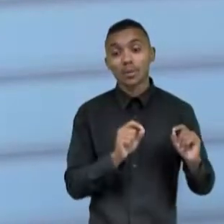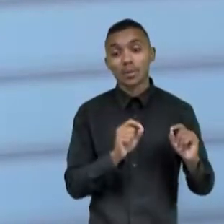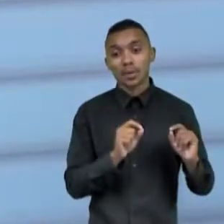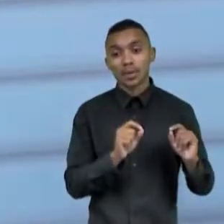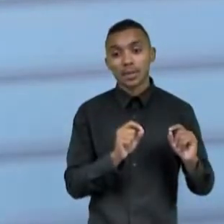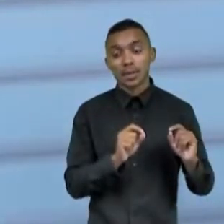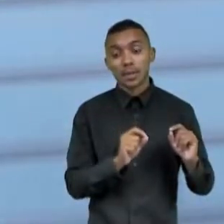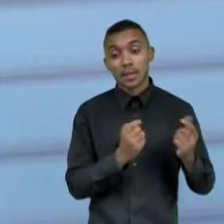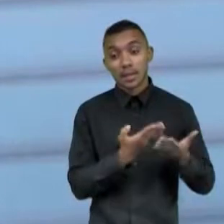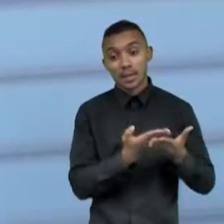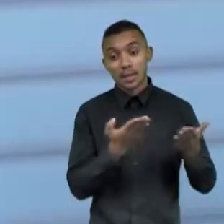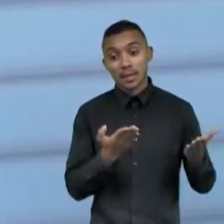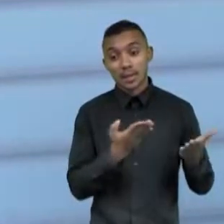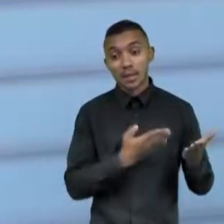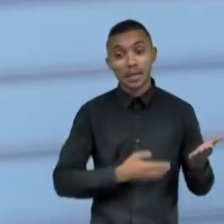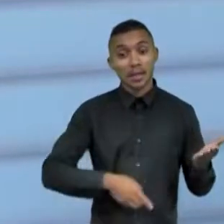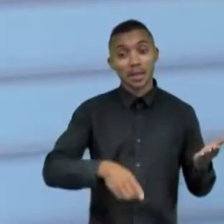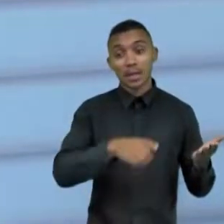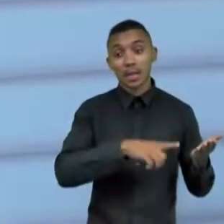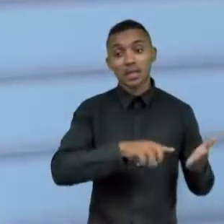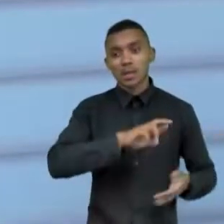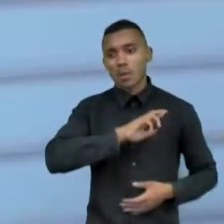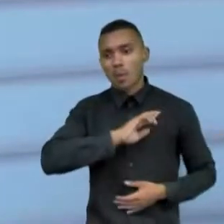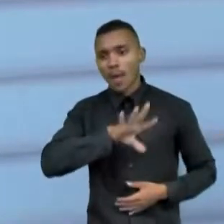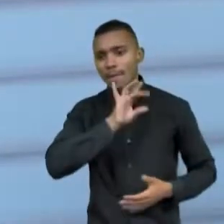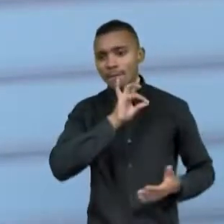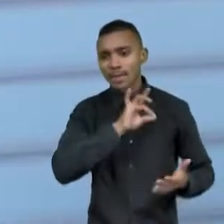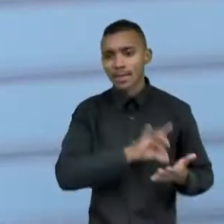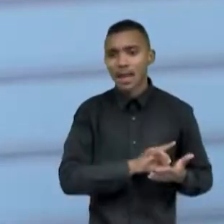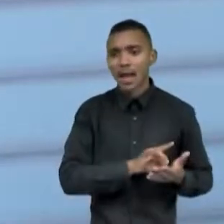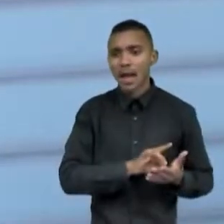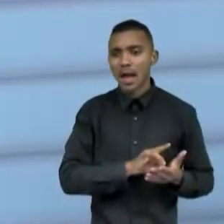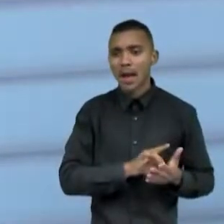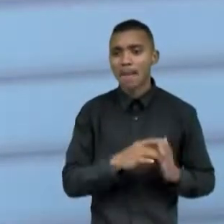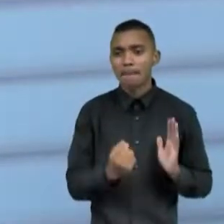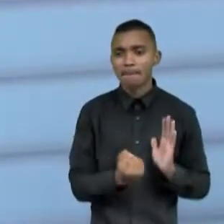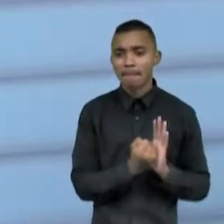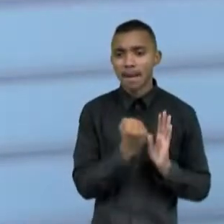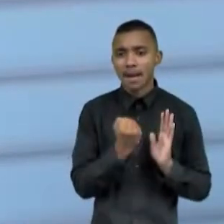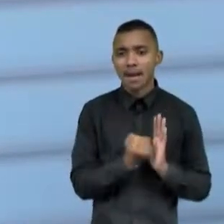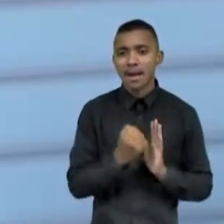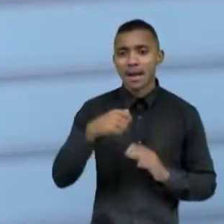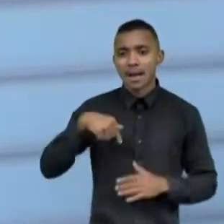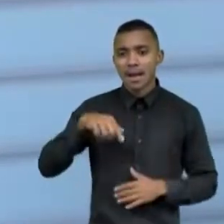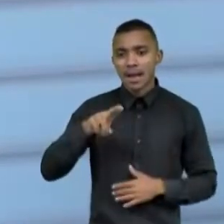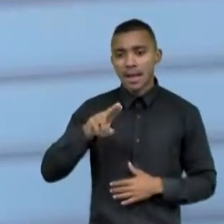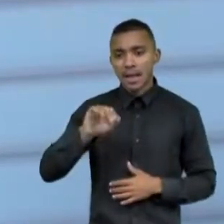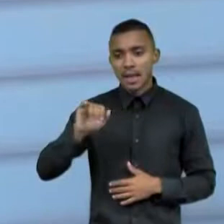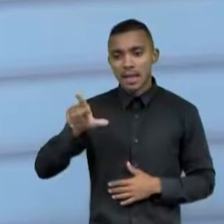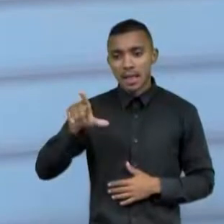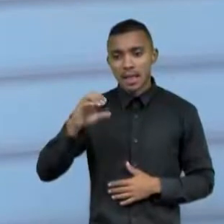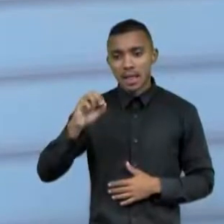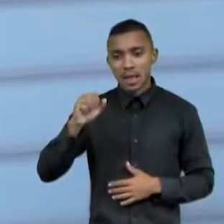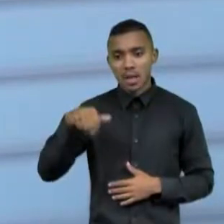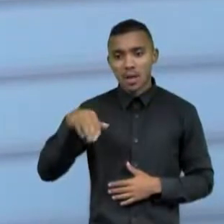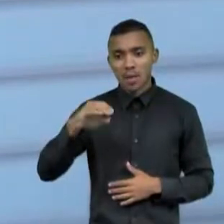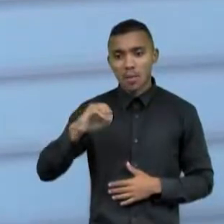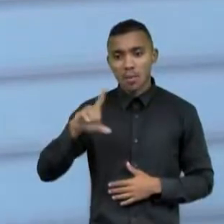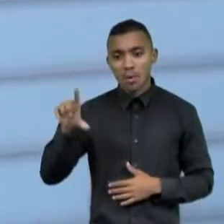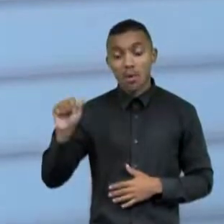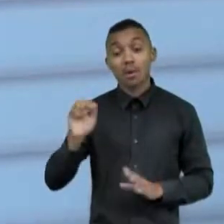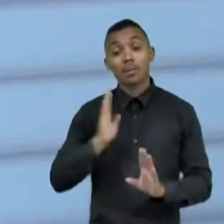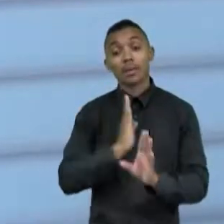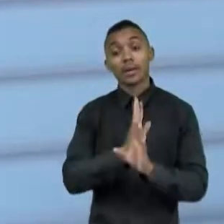aquela comunidade não seria quilombola, digamos assim, que o processo que foi feito não seria válido, é porque no